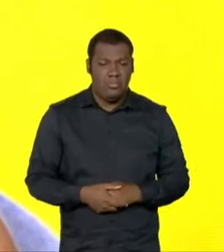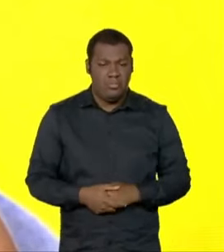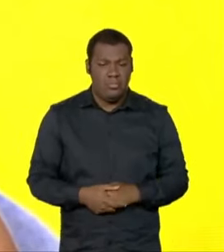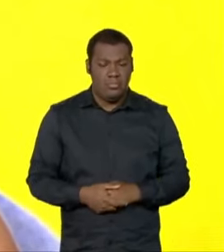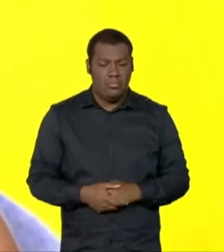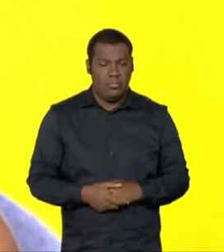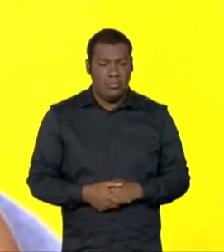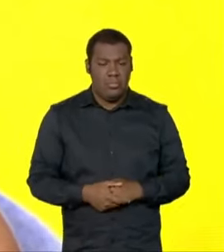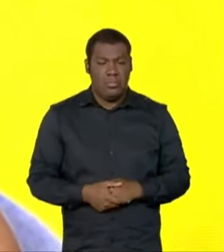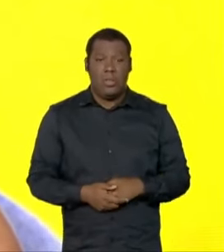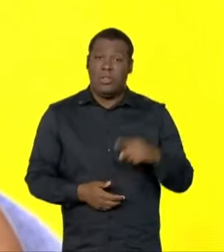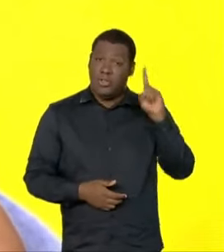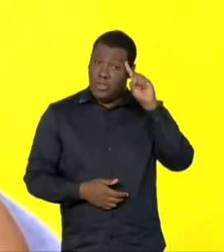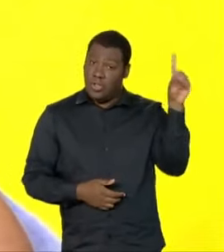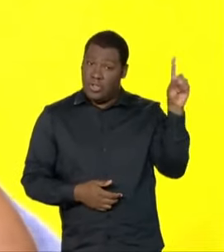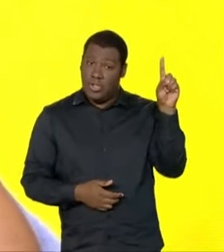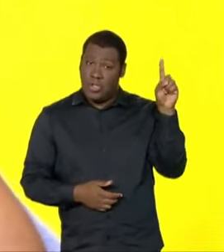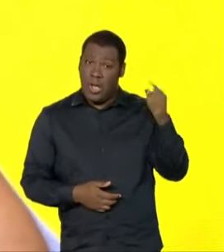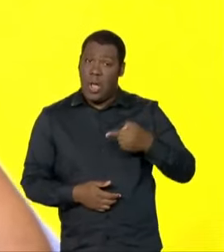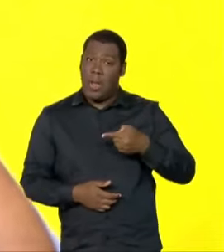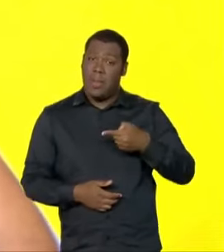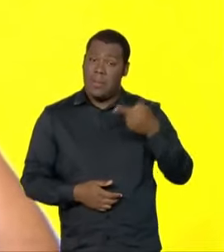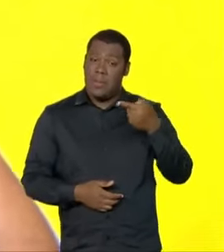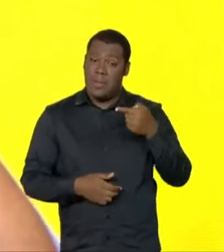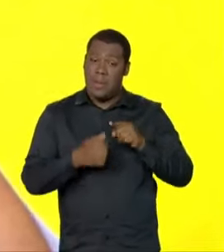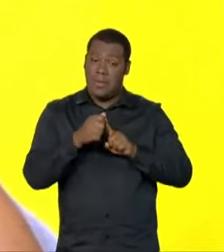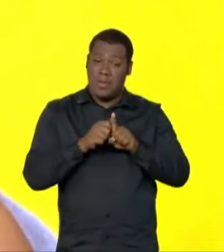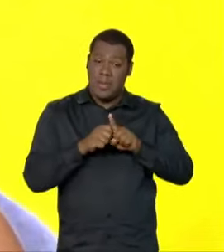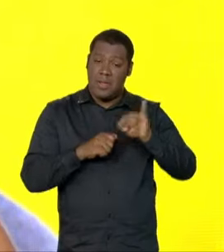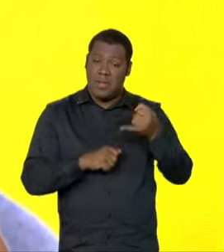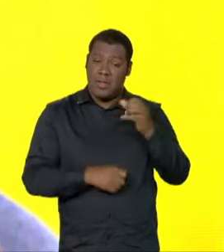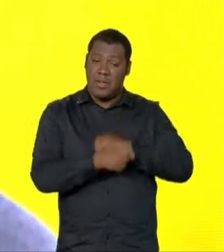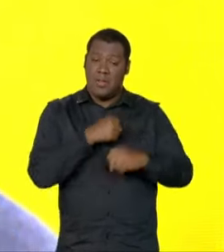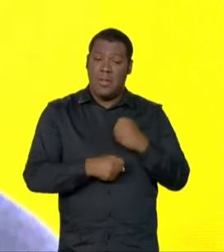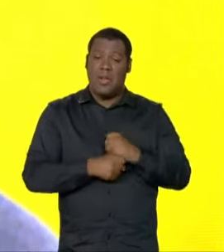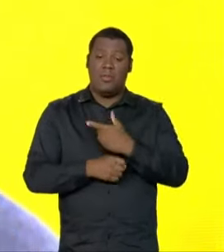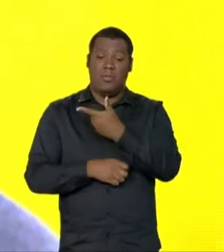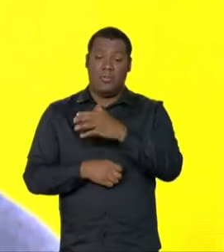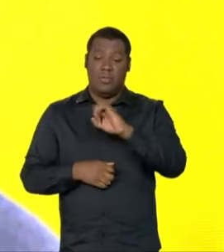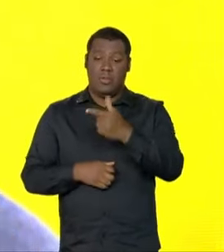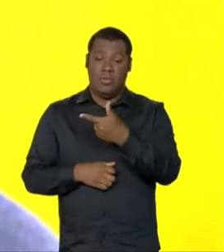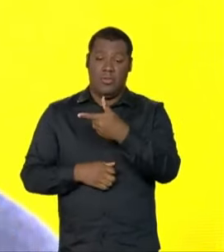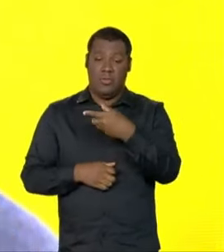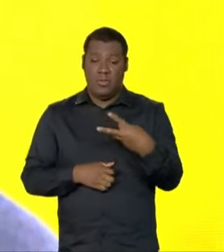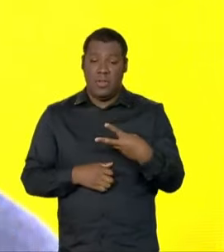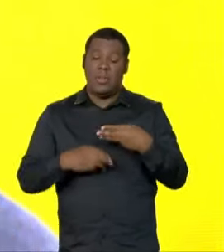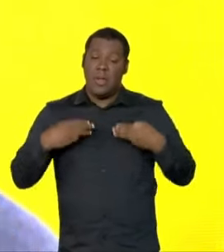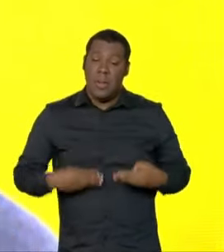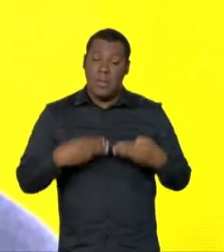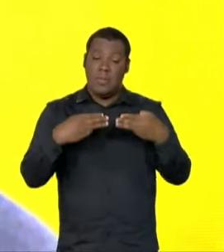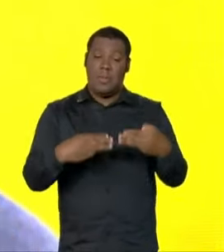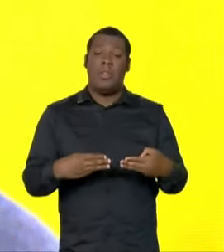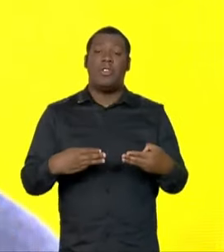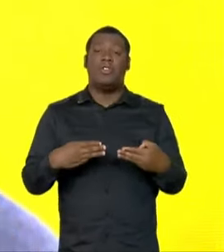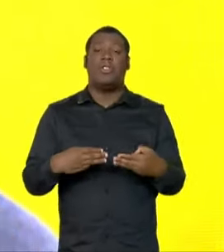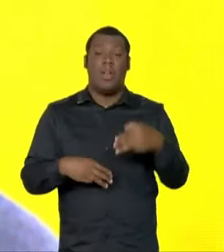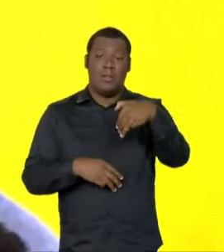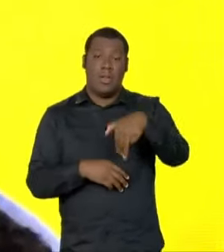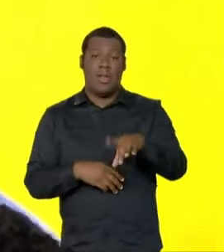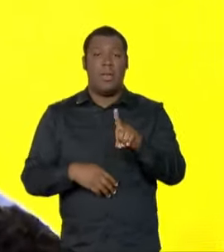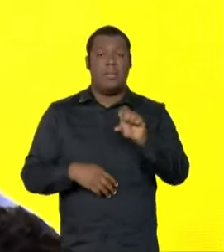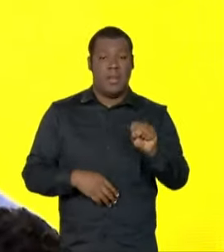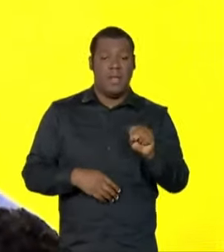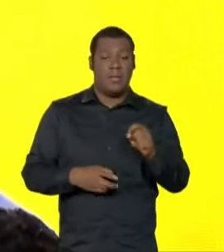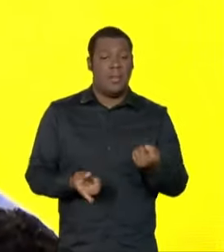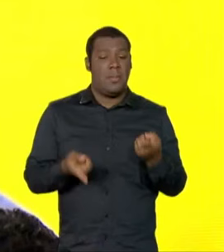desde o dia 1 deste governo, o MDS, sob a liderança de Vossa Excelência, integrado